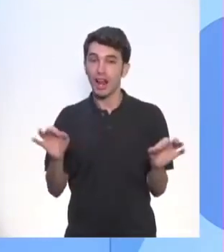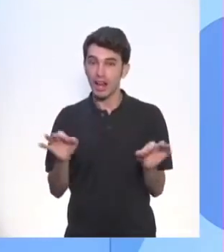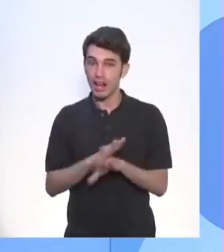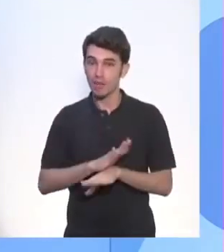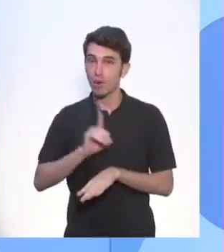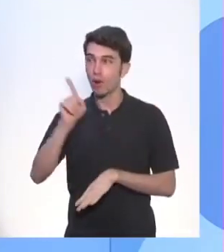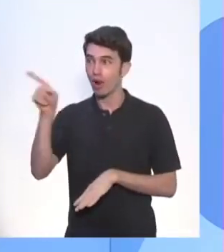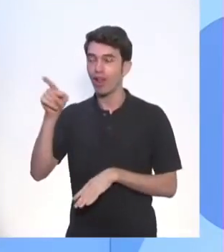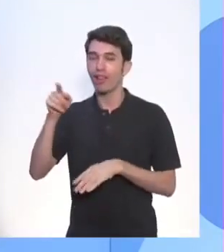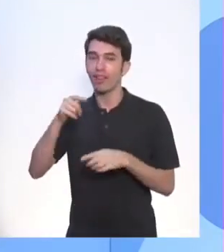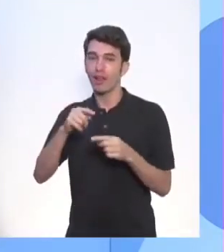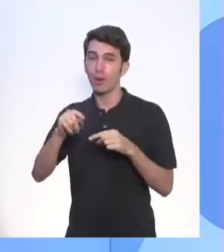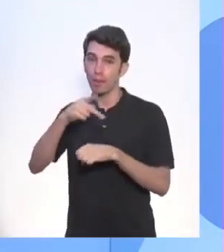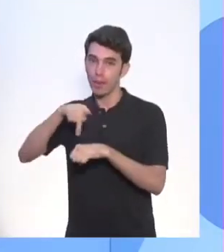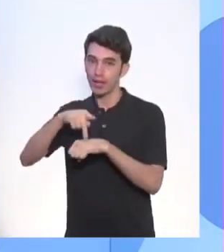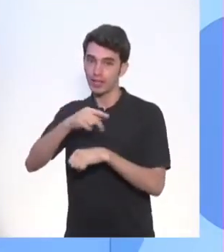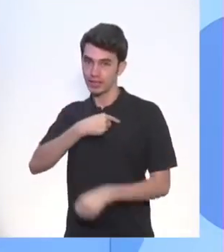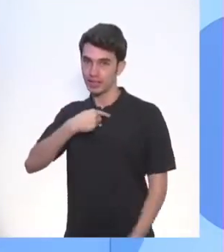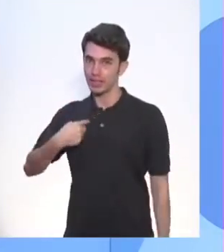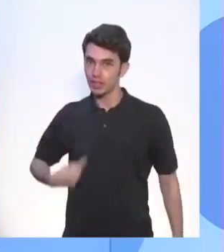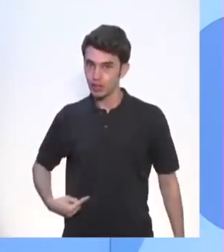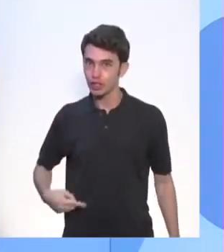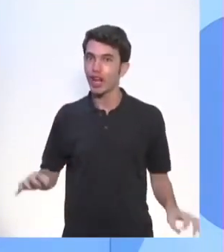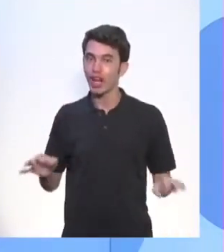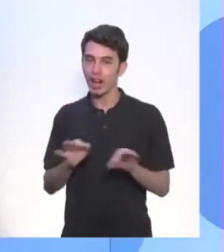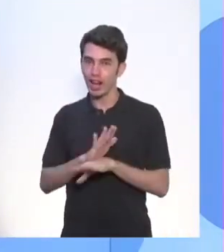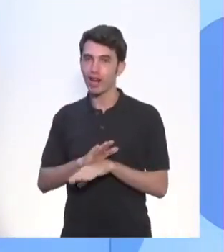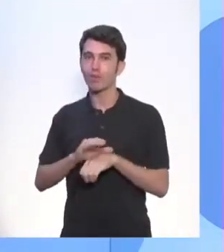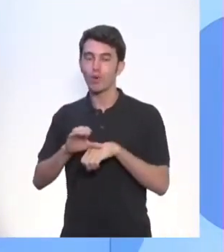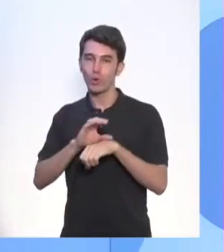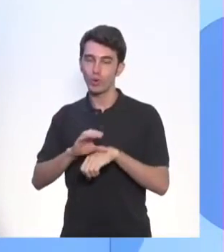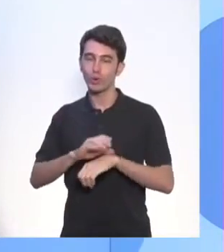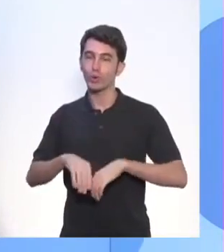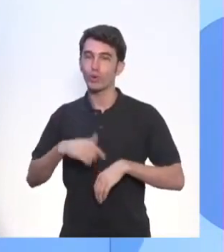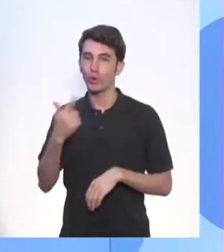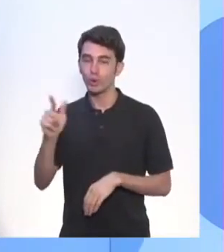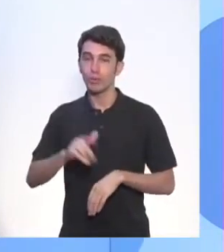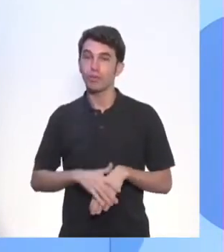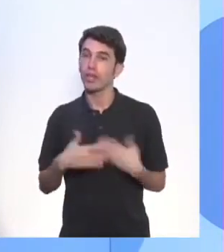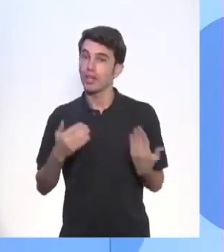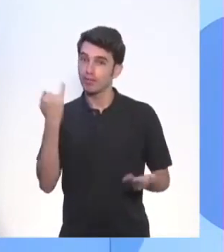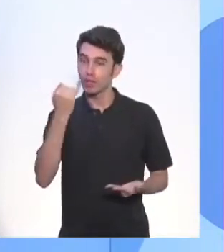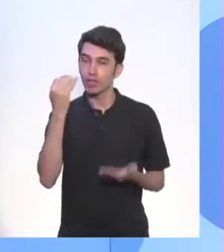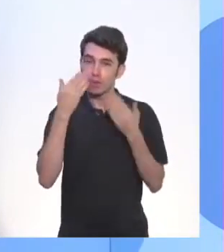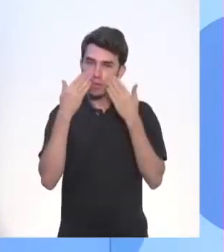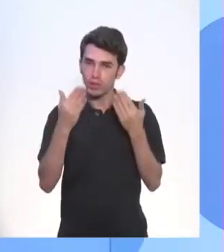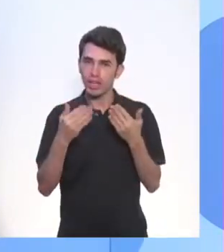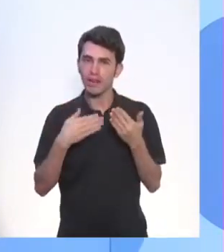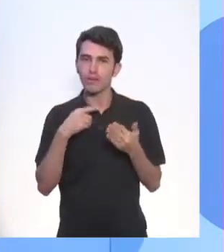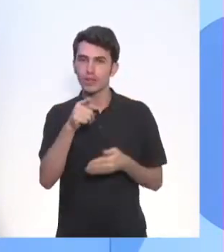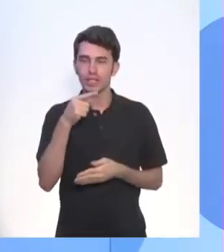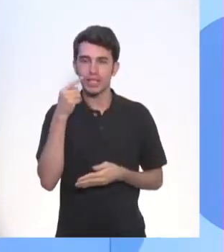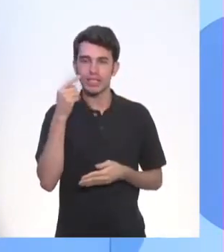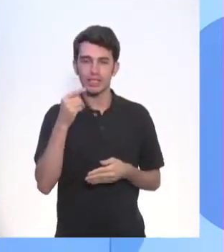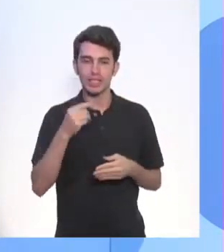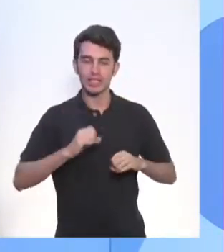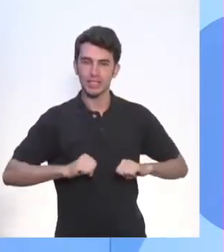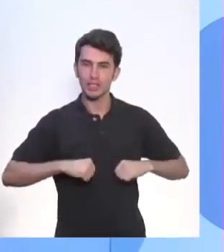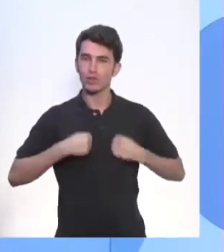na China. Então, já mostra essa questão de especialização, de você buscar se qualificar,